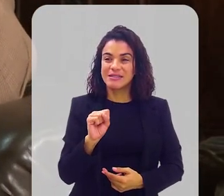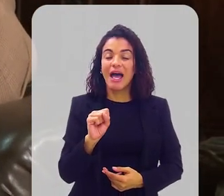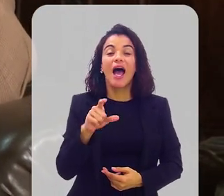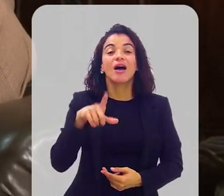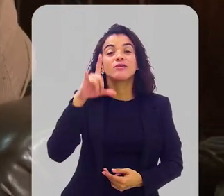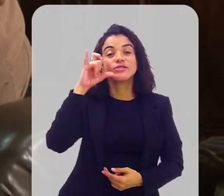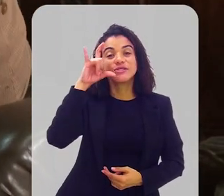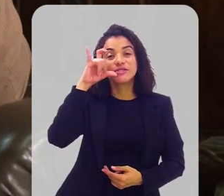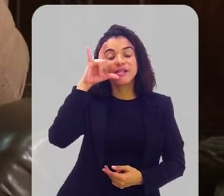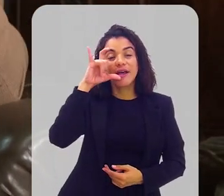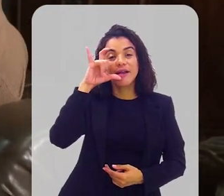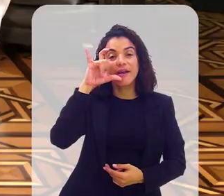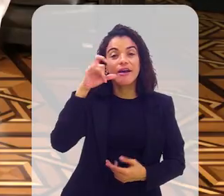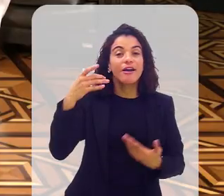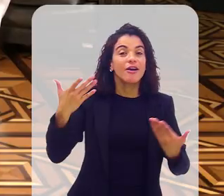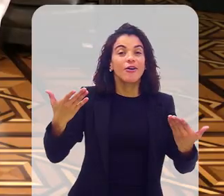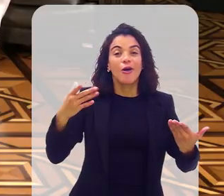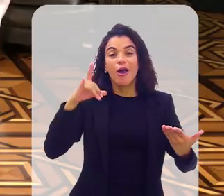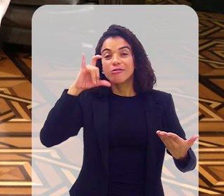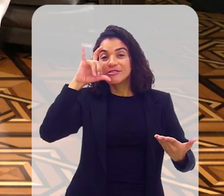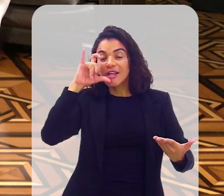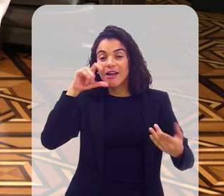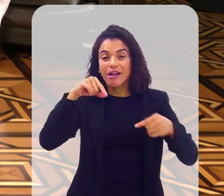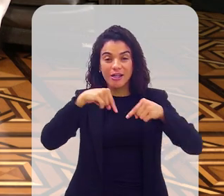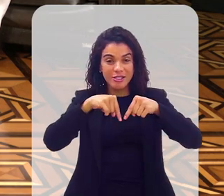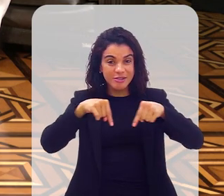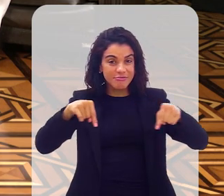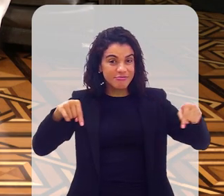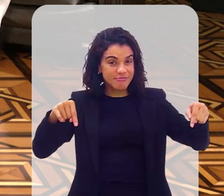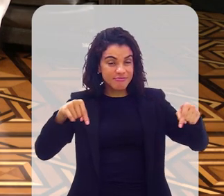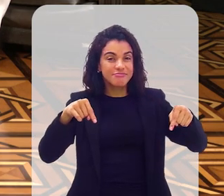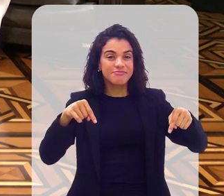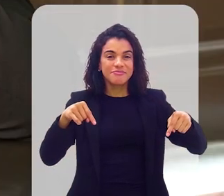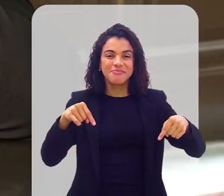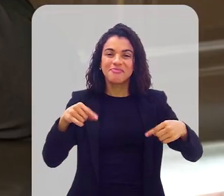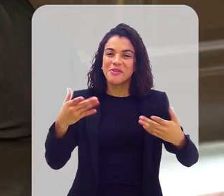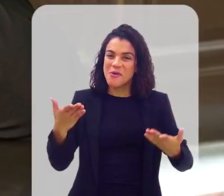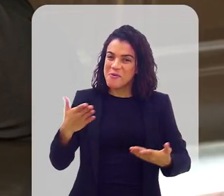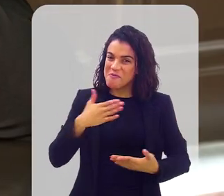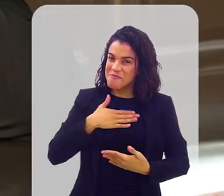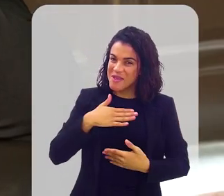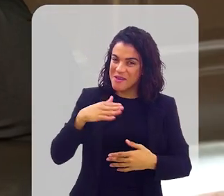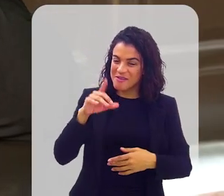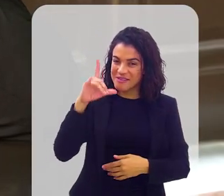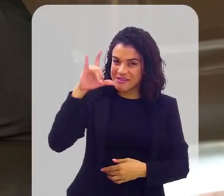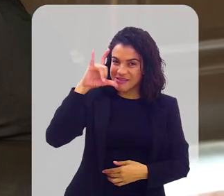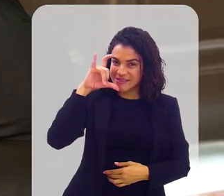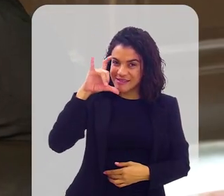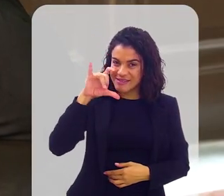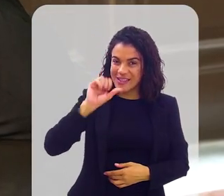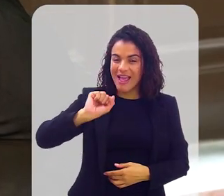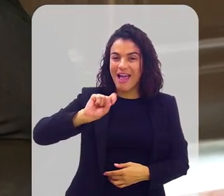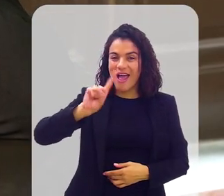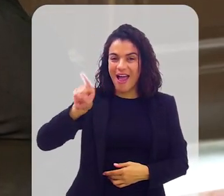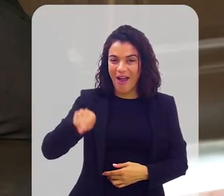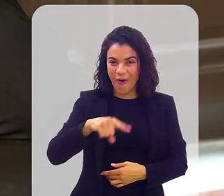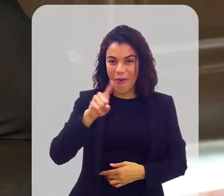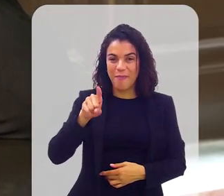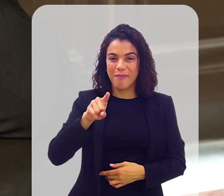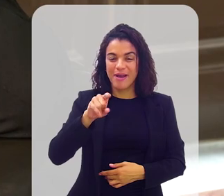falou? Ah, o Instagram. Ah, Bela, diga aí o Instagram. Diga o Instagram. Então, povo de Deus, o meu Instagram